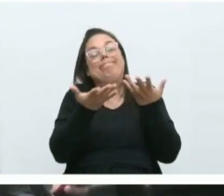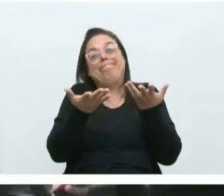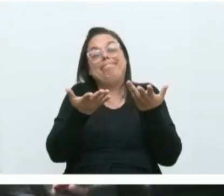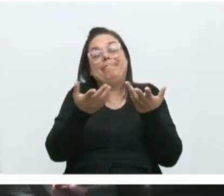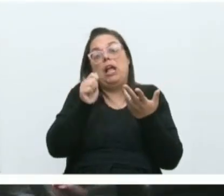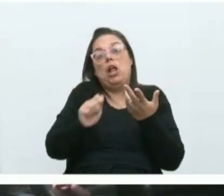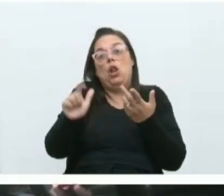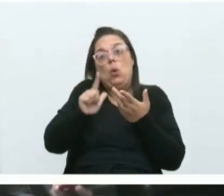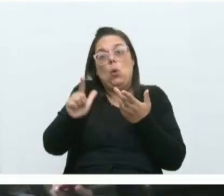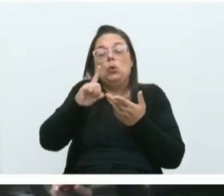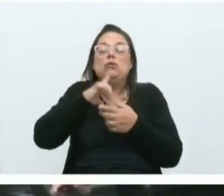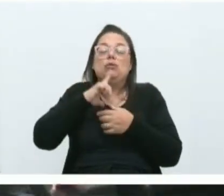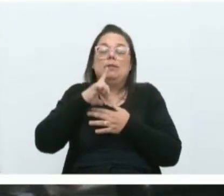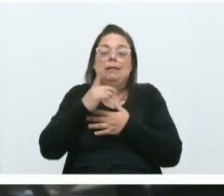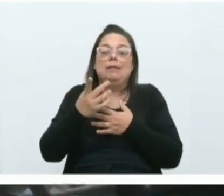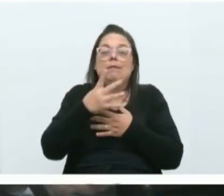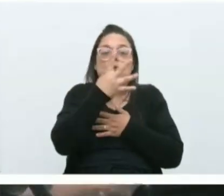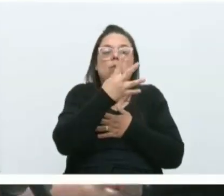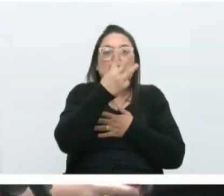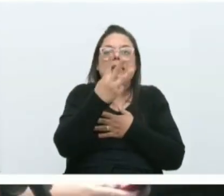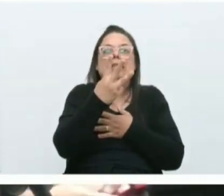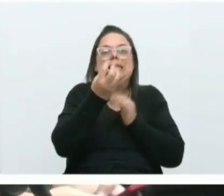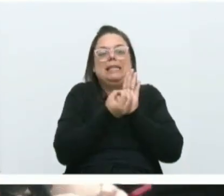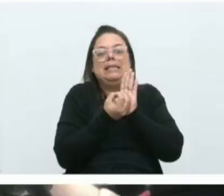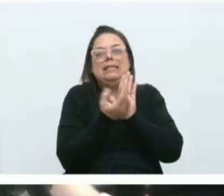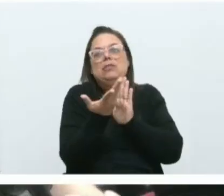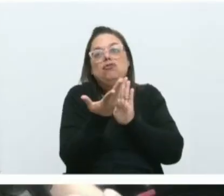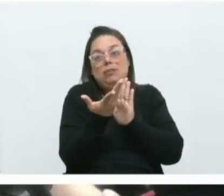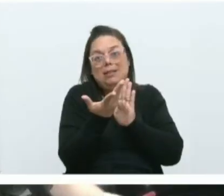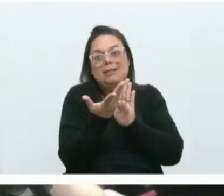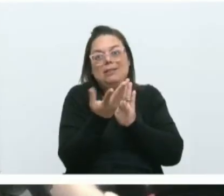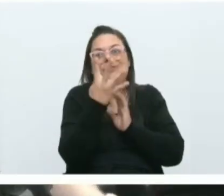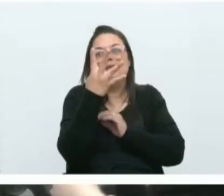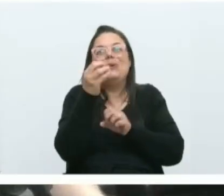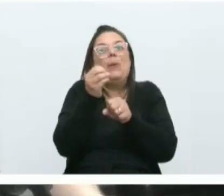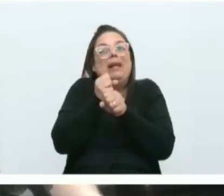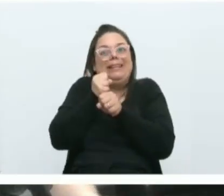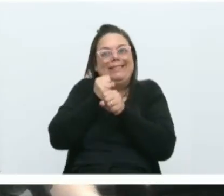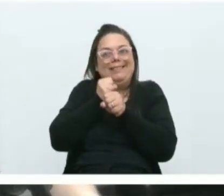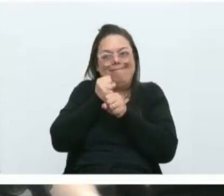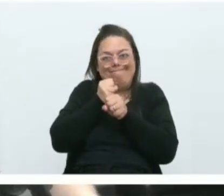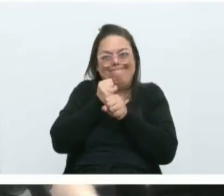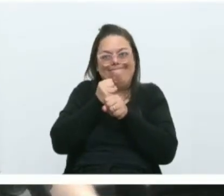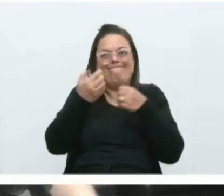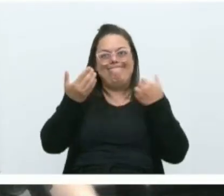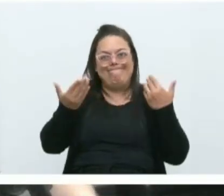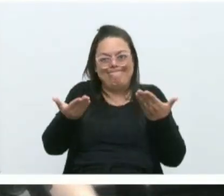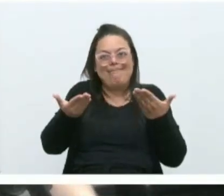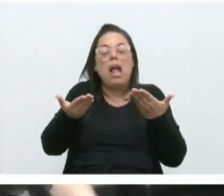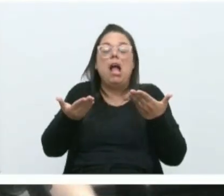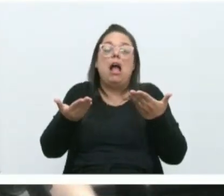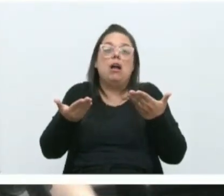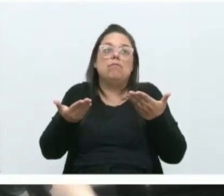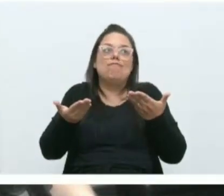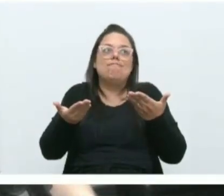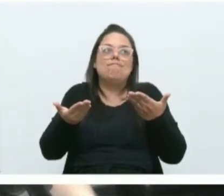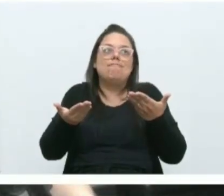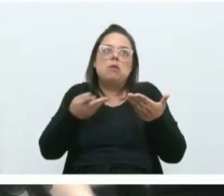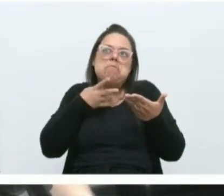Evidentemente que houve 43 indicações durante esses 40 anos. Então, posso dizer que não teve